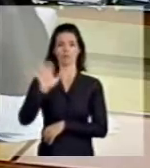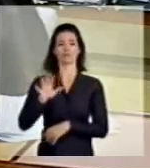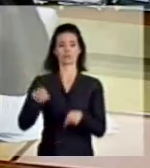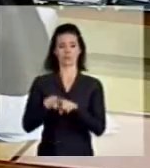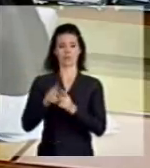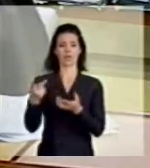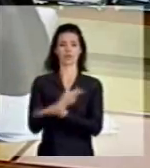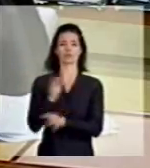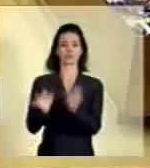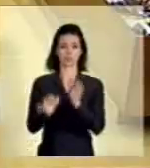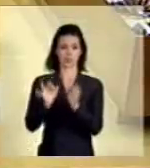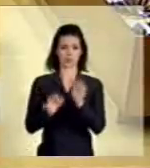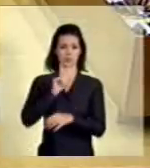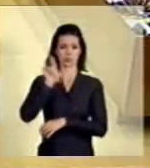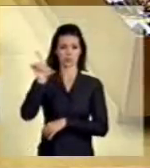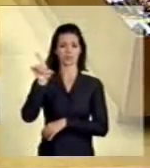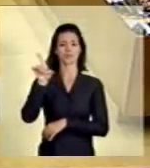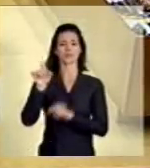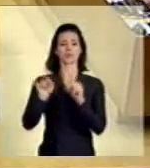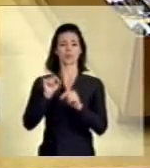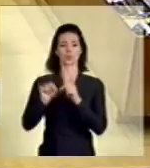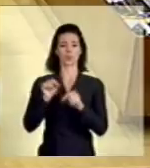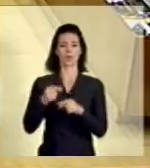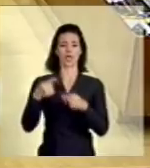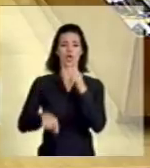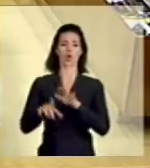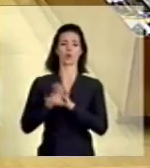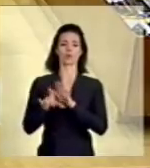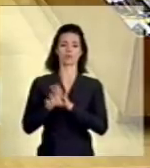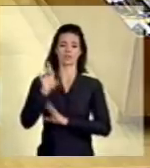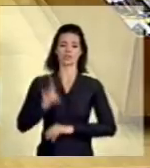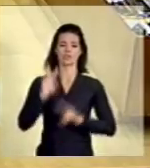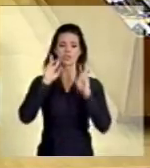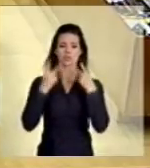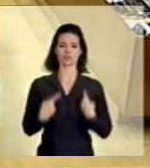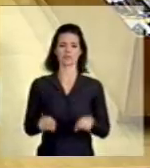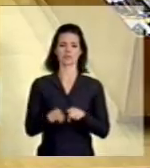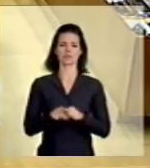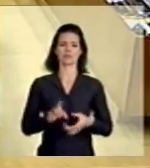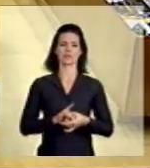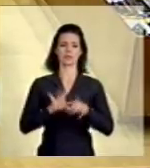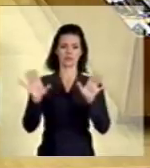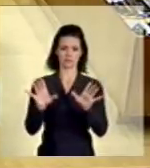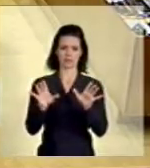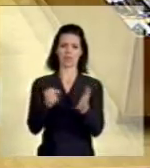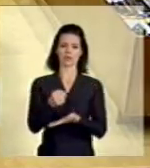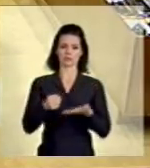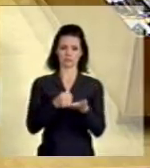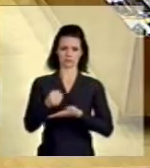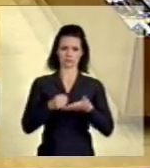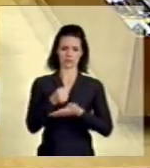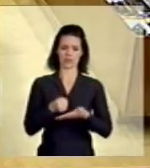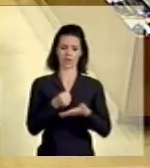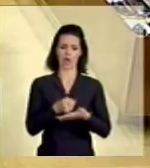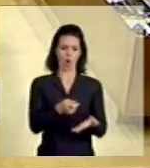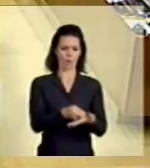Turquia, decidiu que viola o artigo 8º do Convênio Europeu para a Proteção de Direitos Humanos e das Liberdades Fundamentais, exigir que os transgêneros